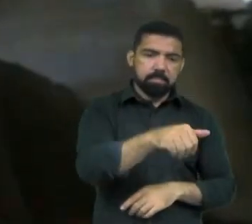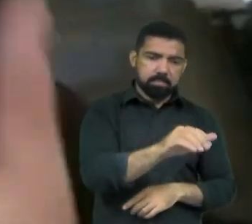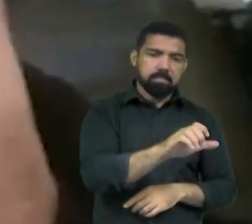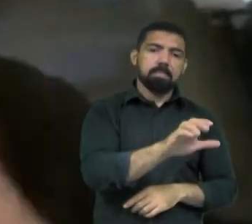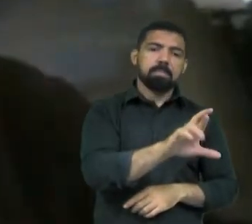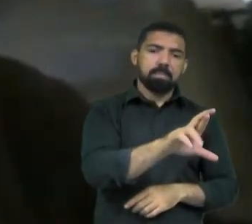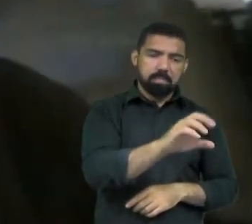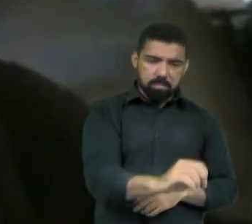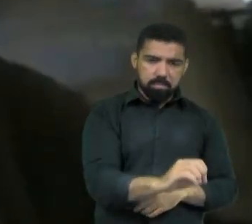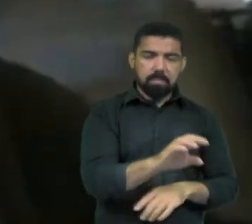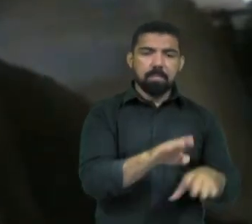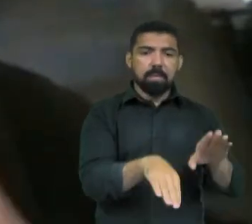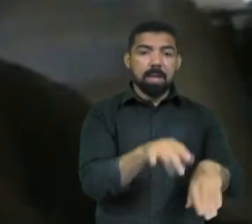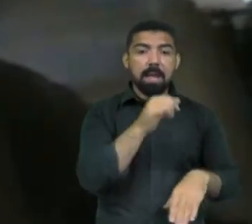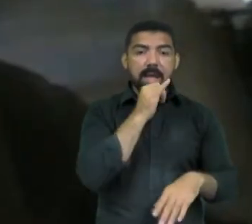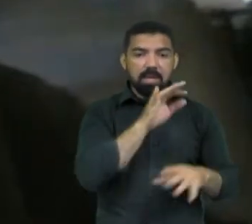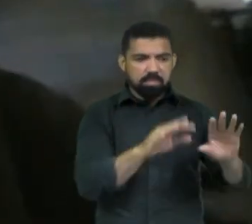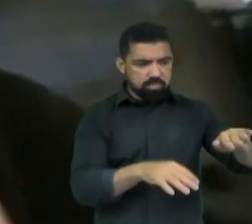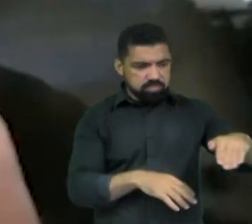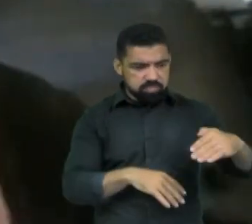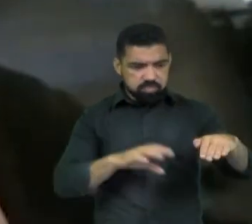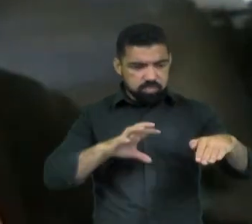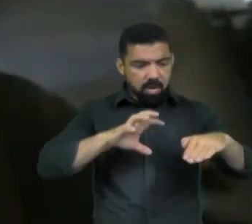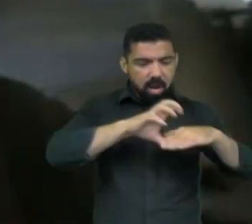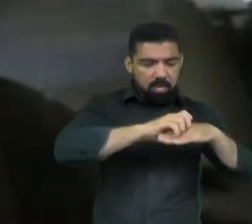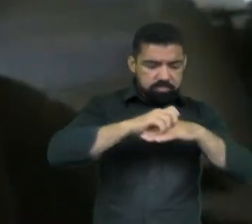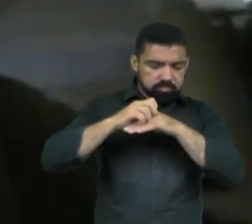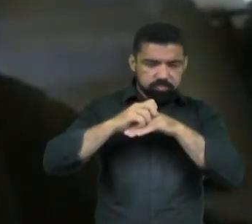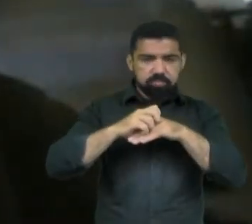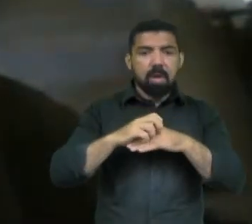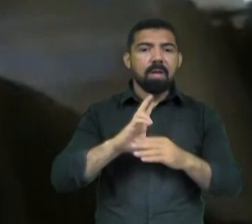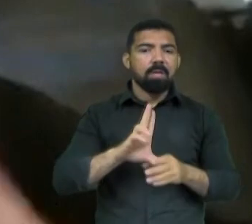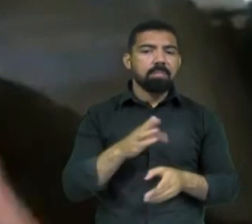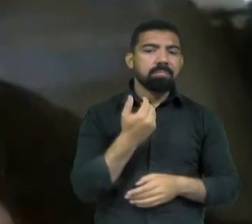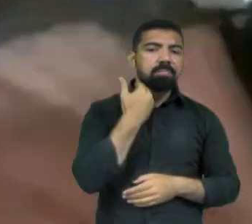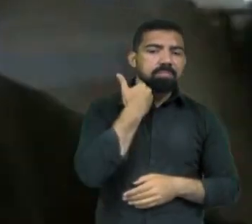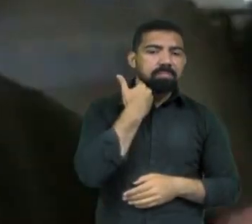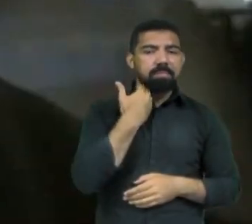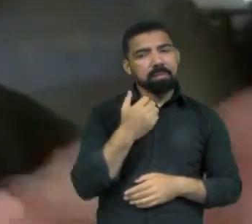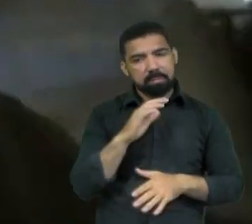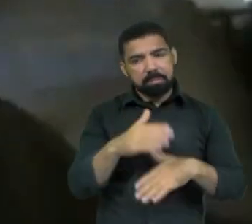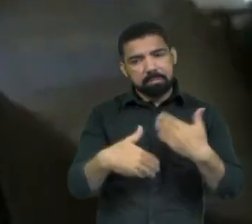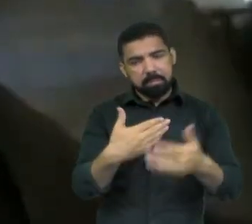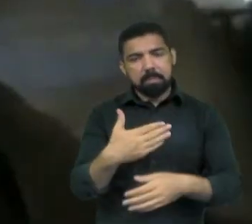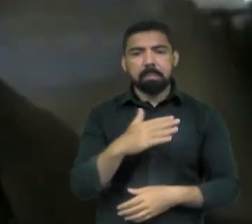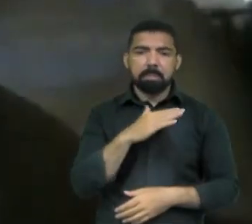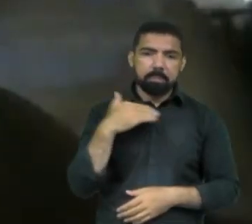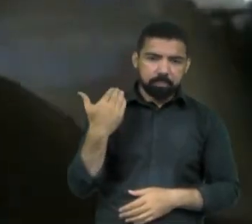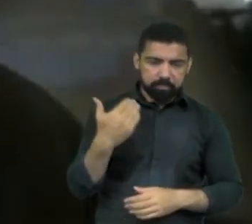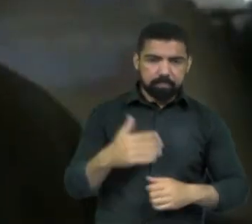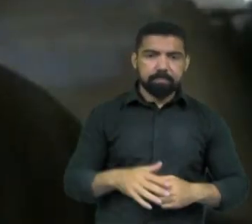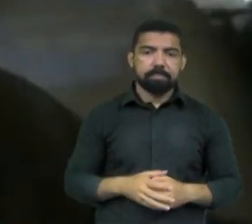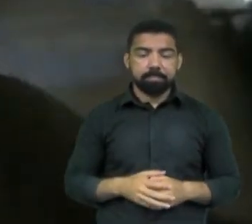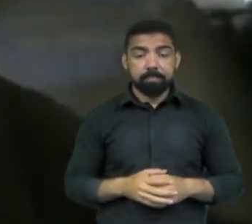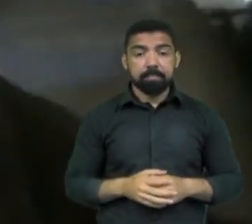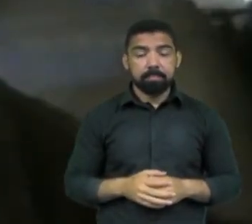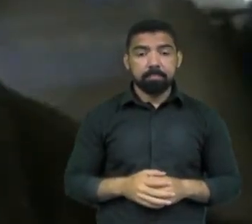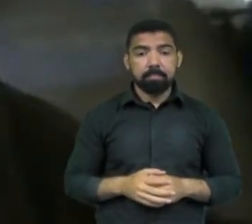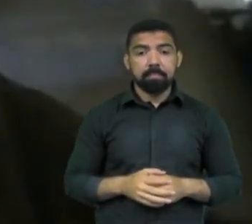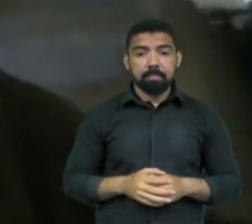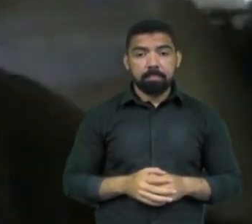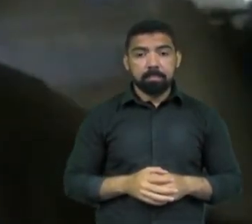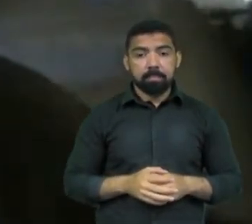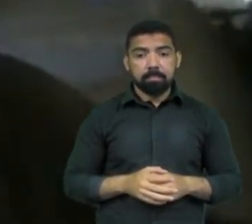alimentar ou acabam entrando no seu, no seu trato gastrointestinal, dificultando a sua alimentação e acabam levando esses animais a óbito. E